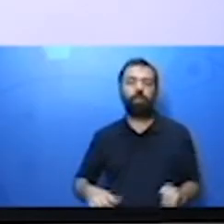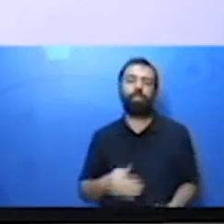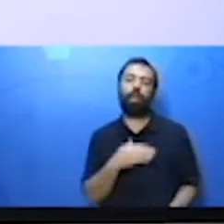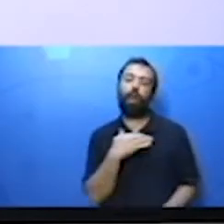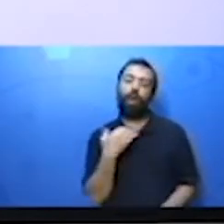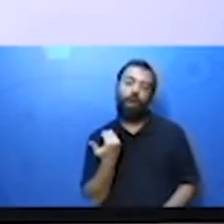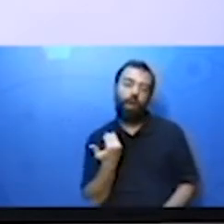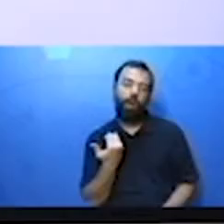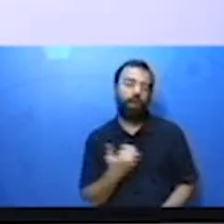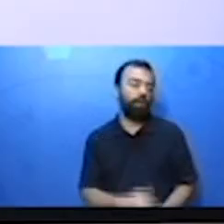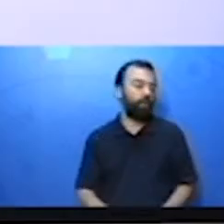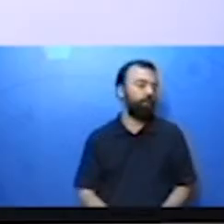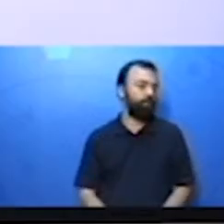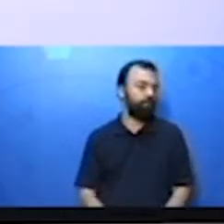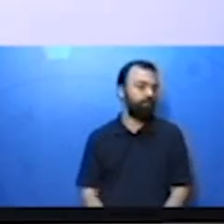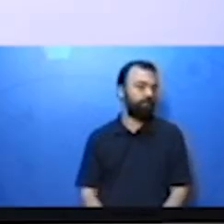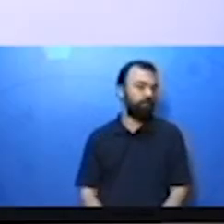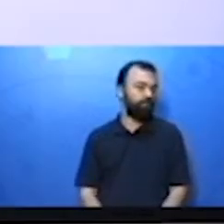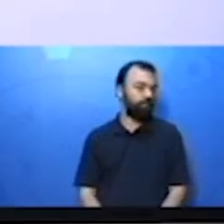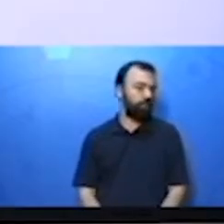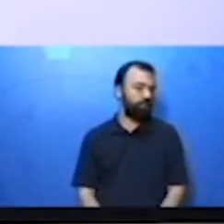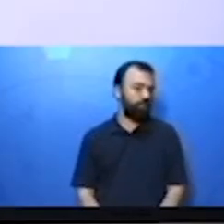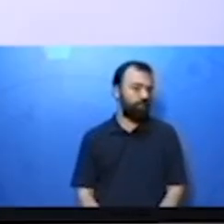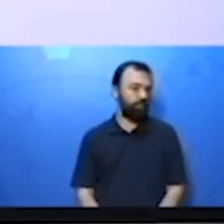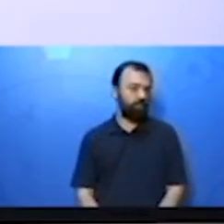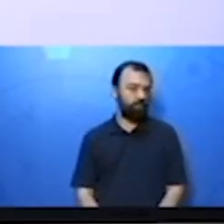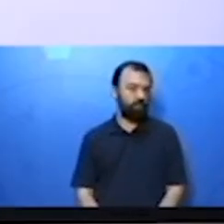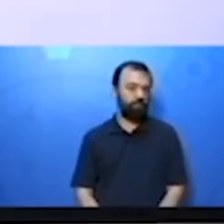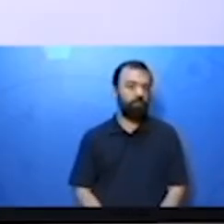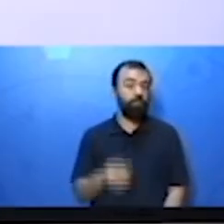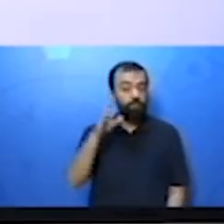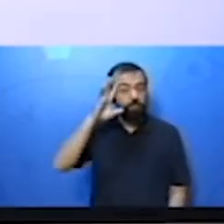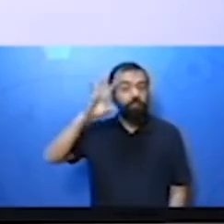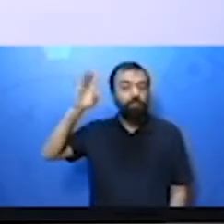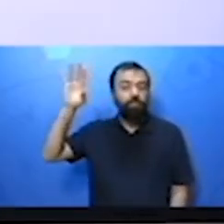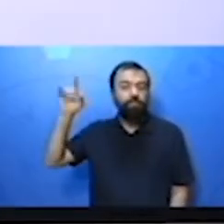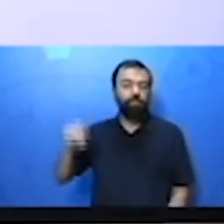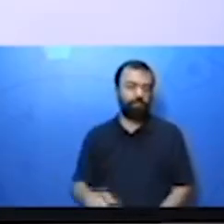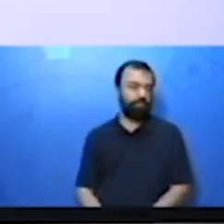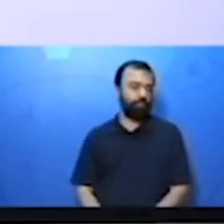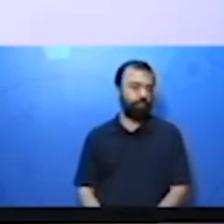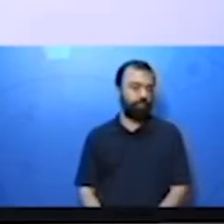E temos a figura de uma pessoa morta, né? Vamos refletir.